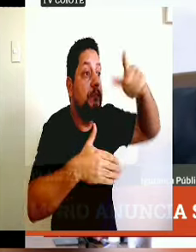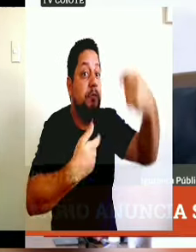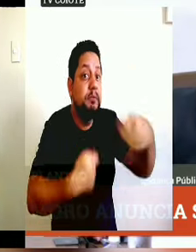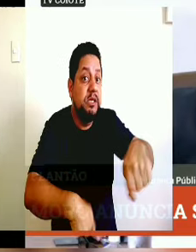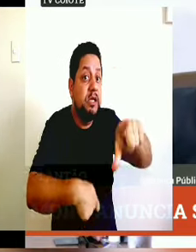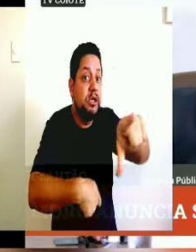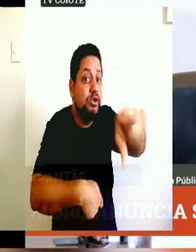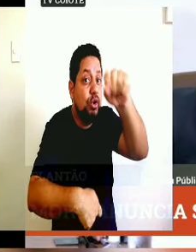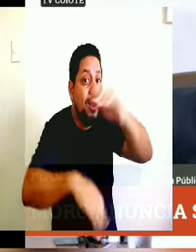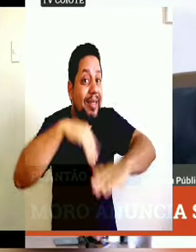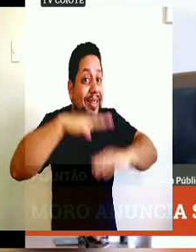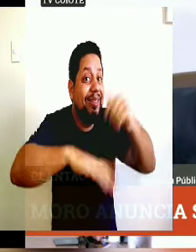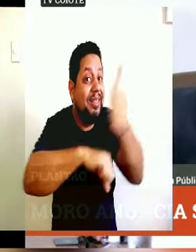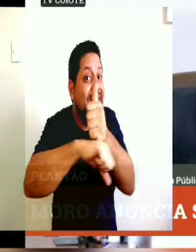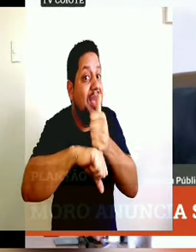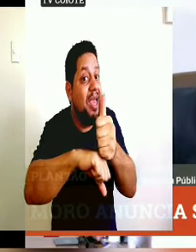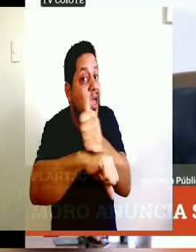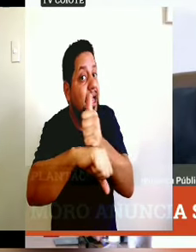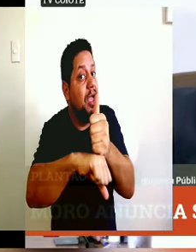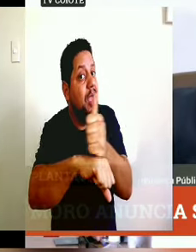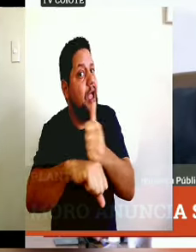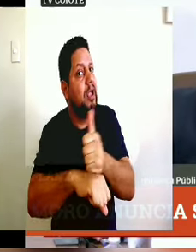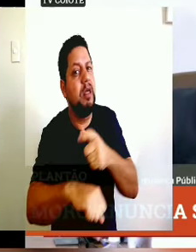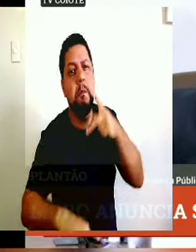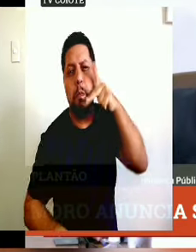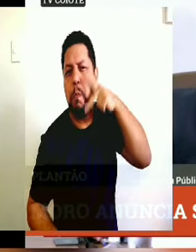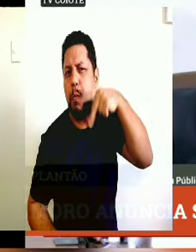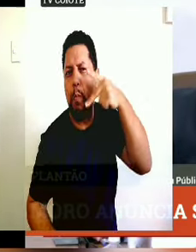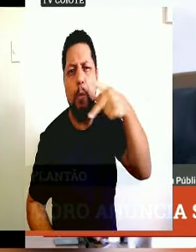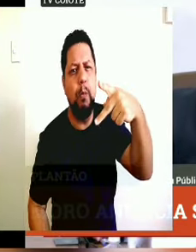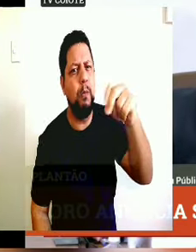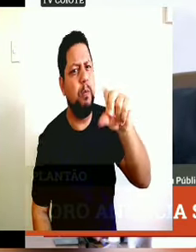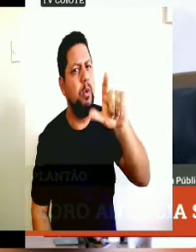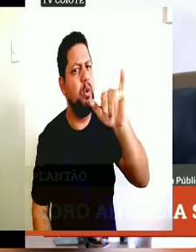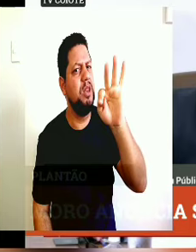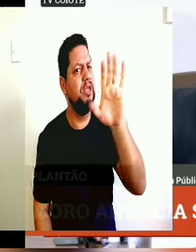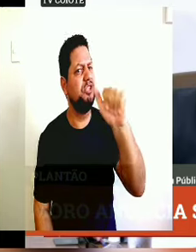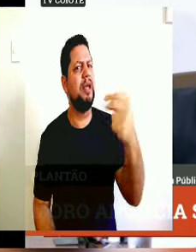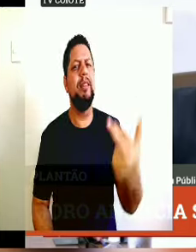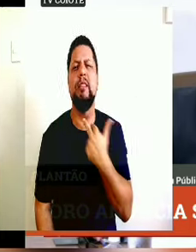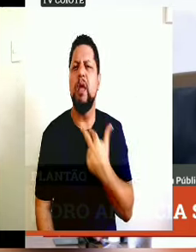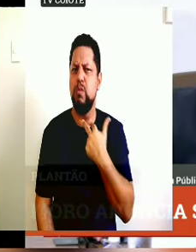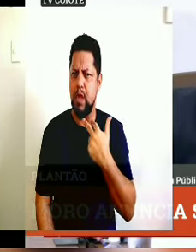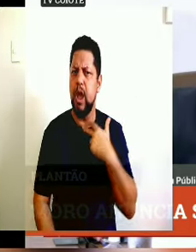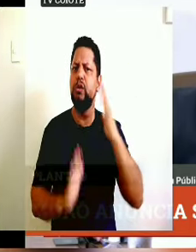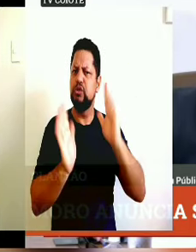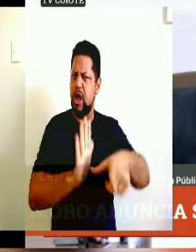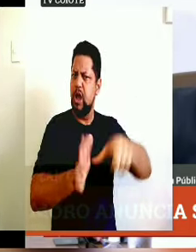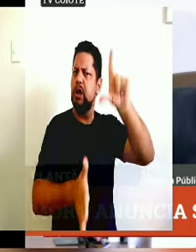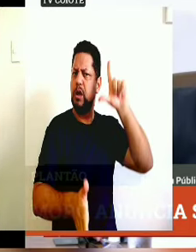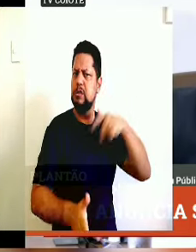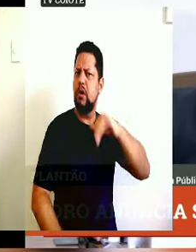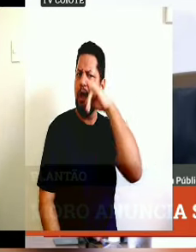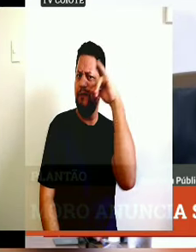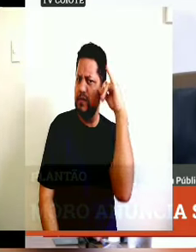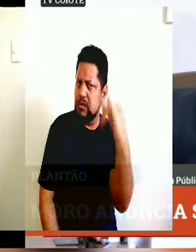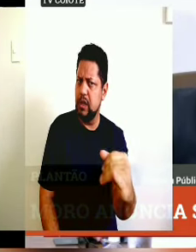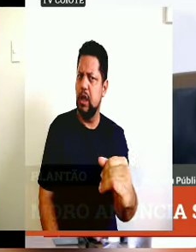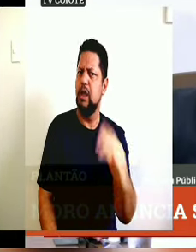não é aceitável de maneira nenhuma são essas indicações políticas. Claro que às vezes existem indicações